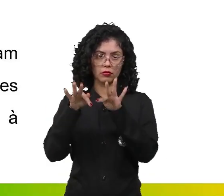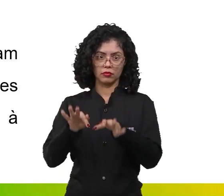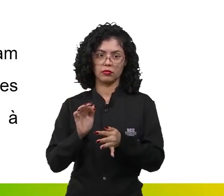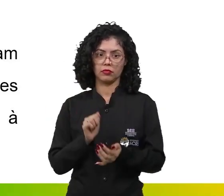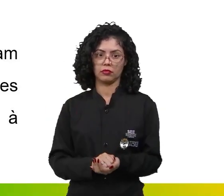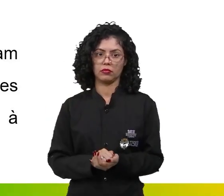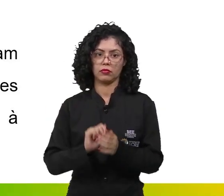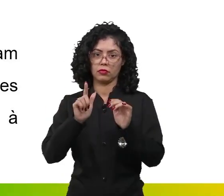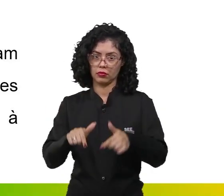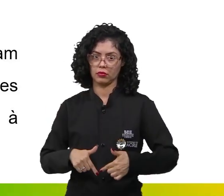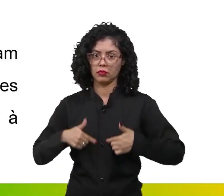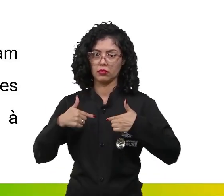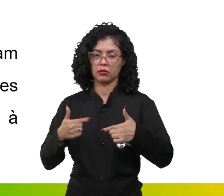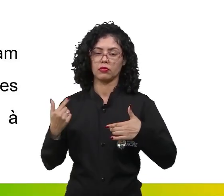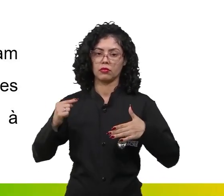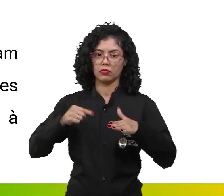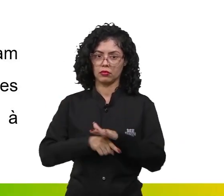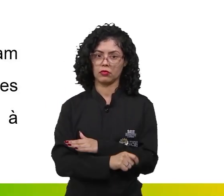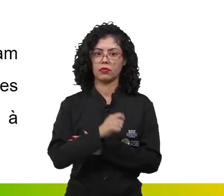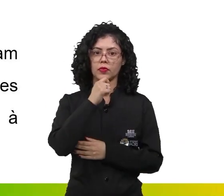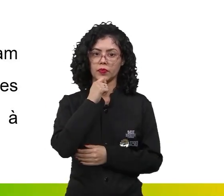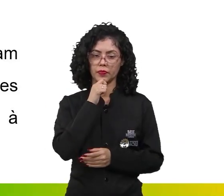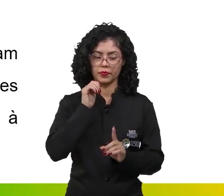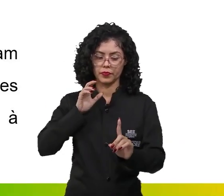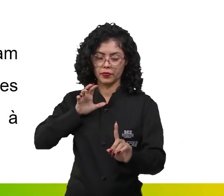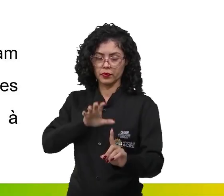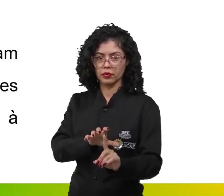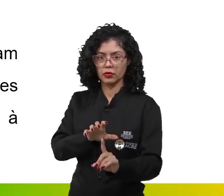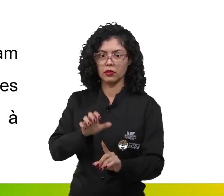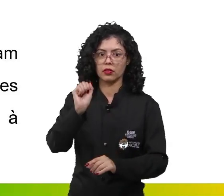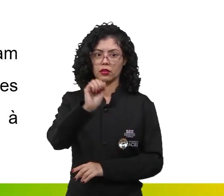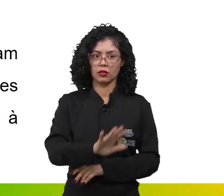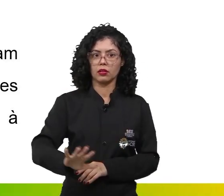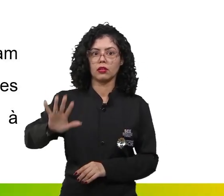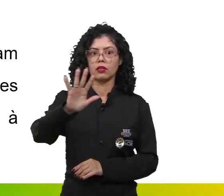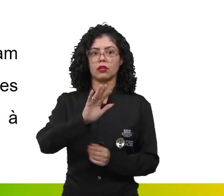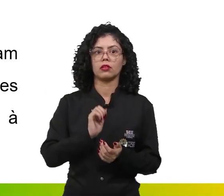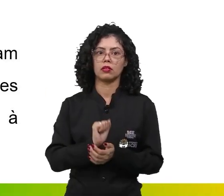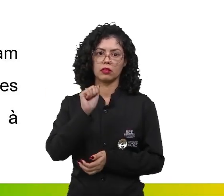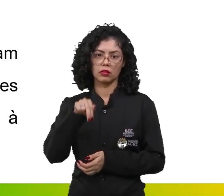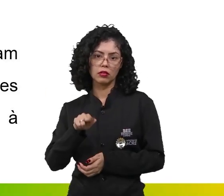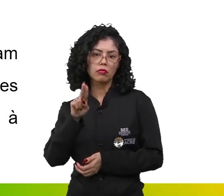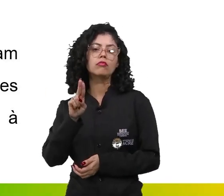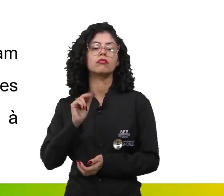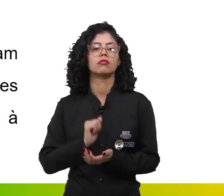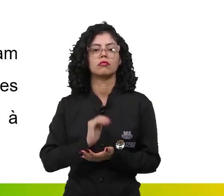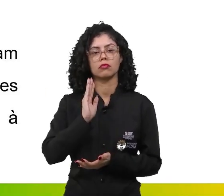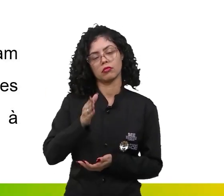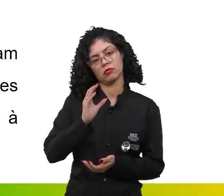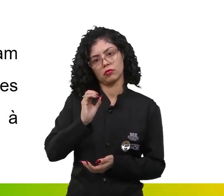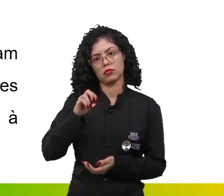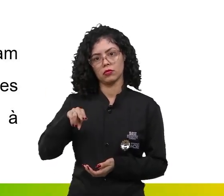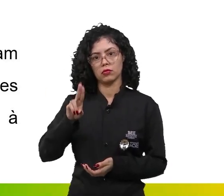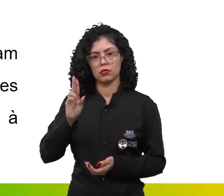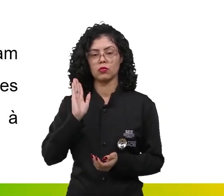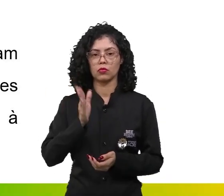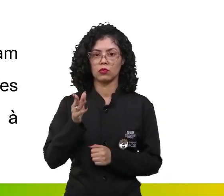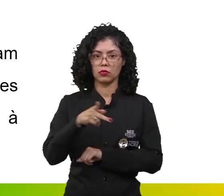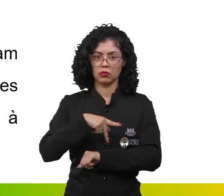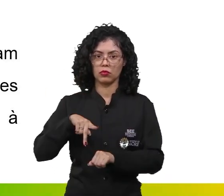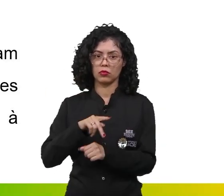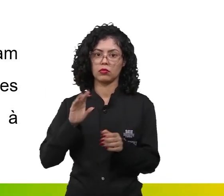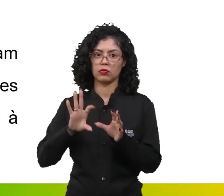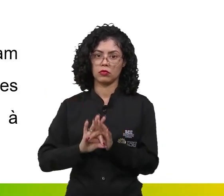com essas lutas internas, a pressão internacional, principalmente por parte da ONU, já que nós tínhamos os países